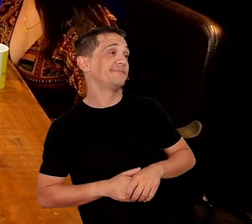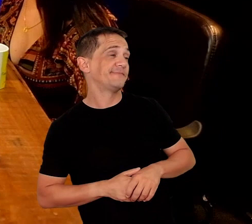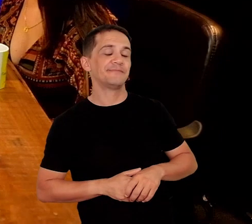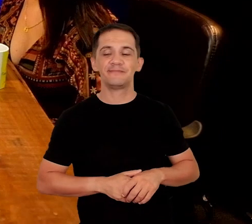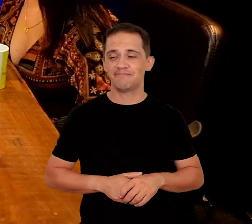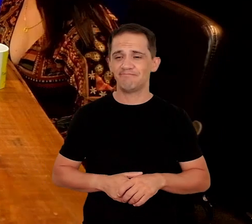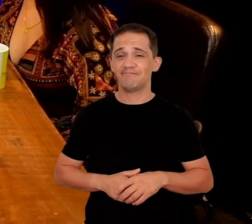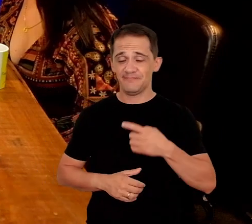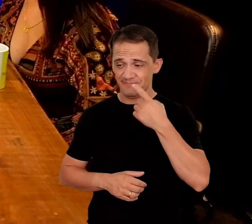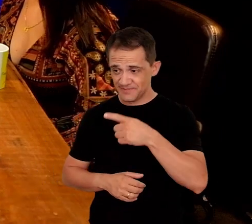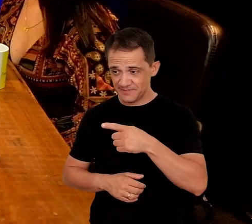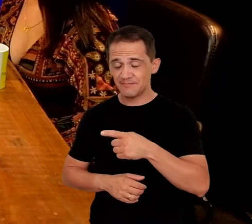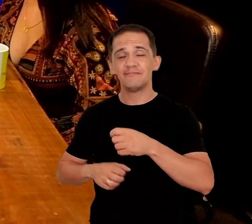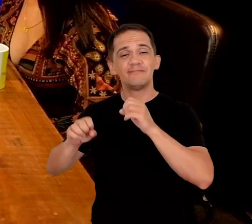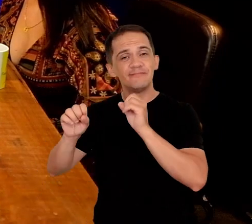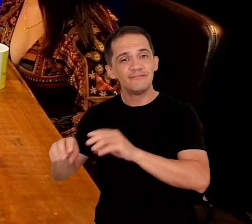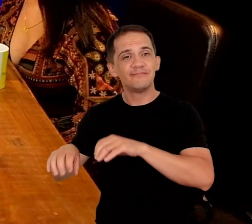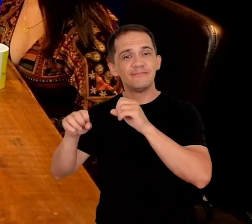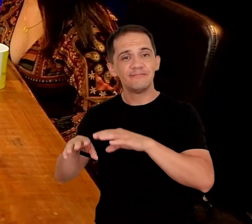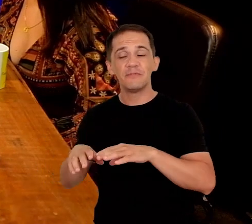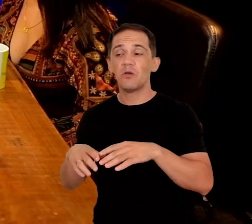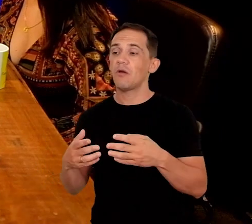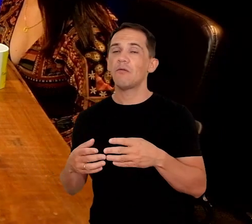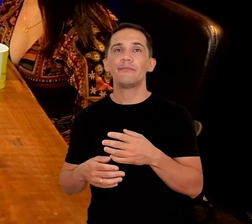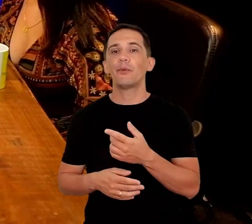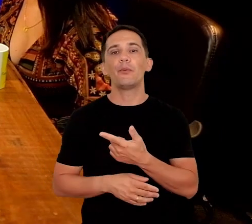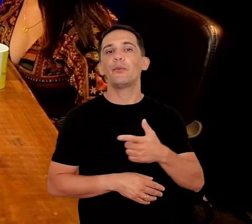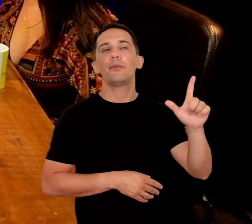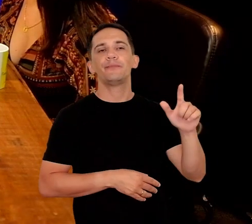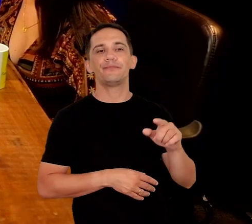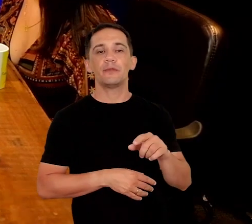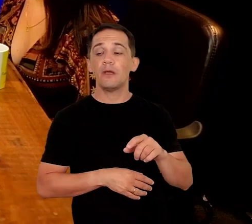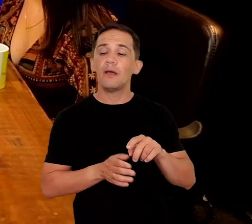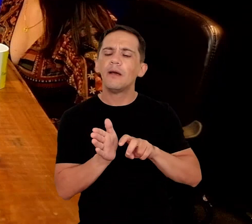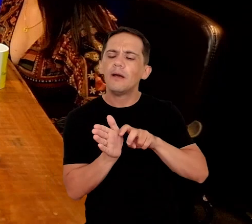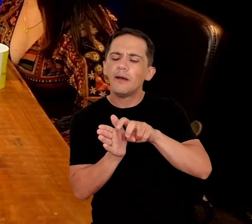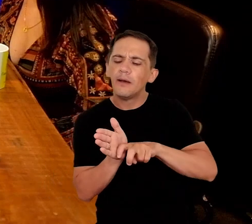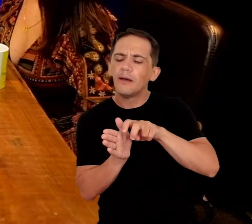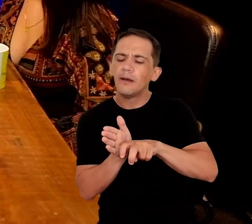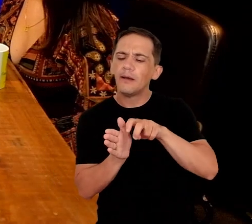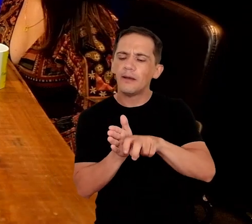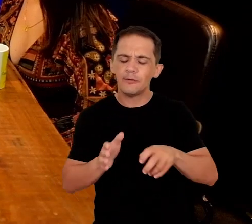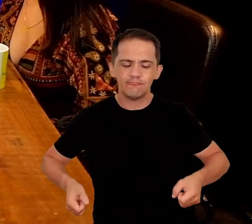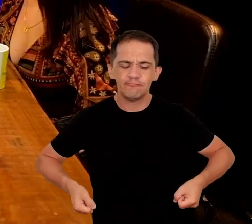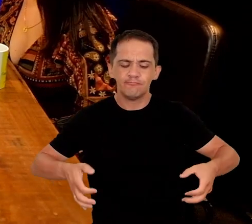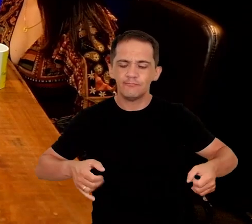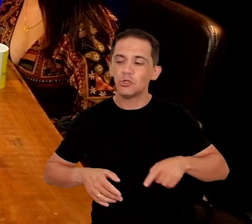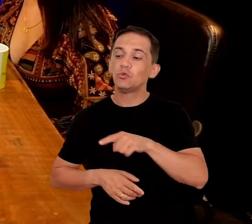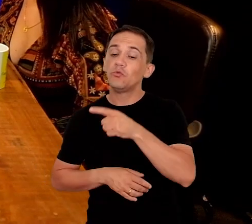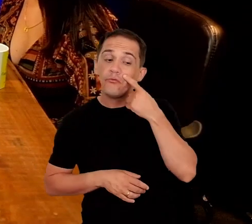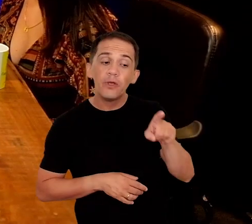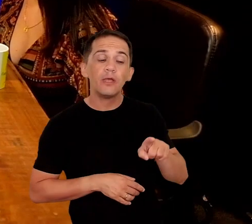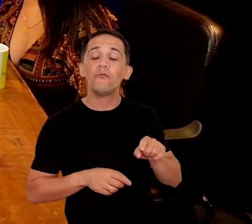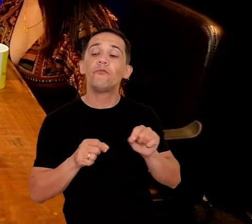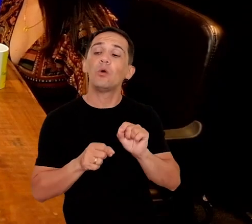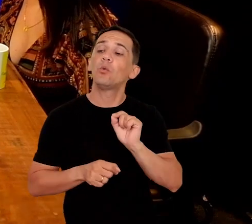dou só a minha aula de Libras. E eu falo, pergunta, você vê um cadeirante, pergunta se precisa de ajuda. A gente faz dinâmicas, né? Os pequenininhos, tem que ver os pequenininhos,